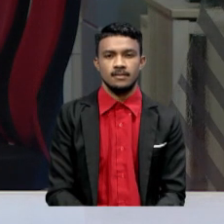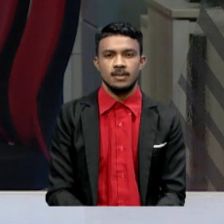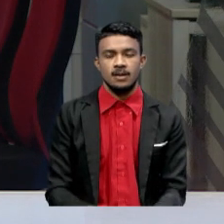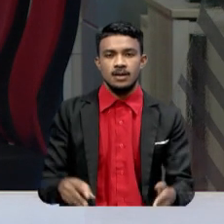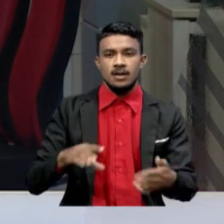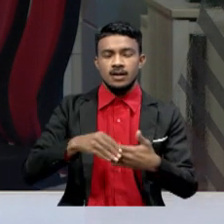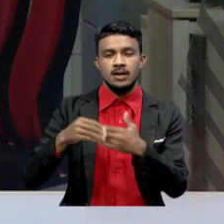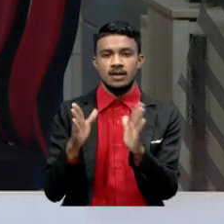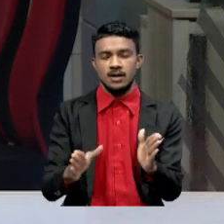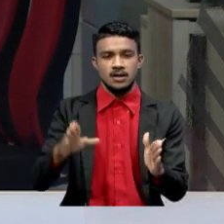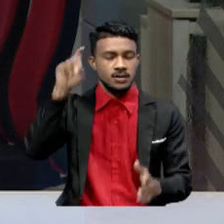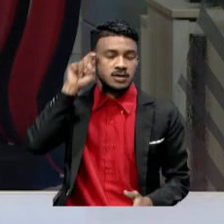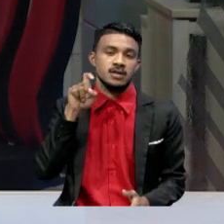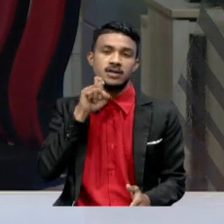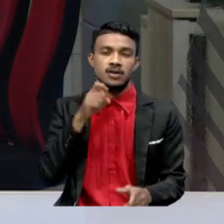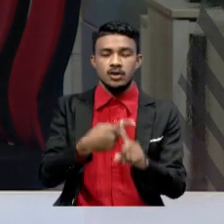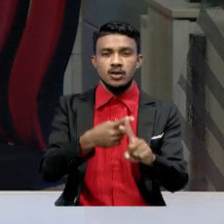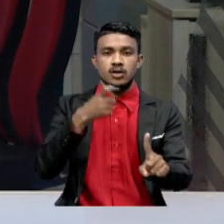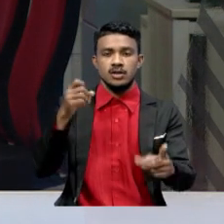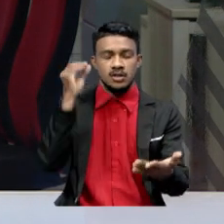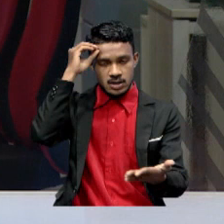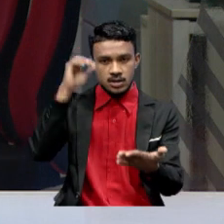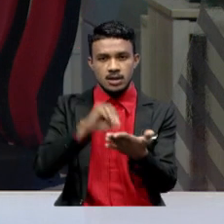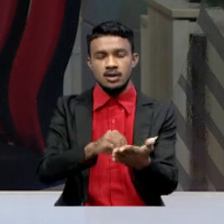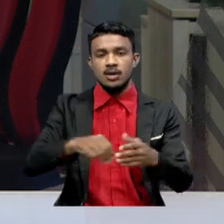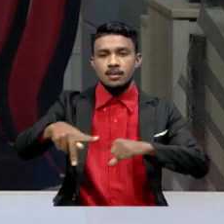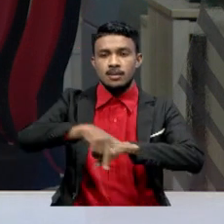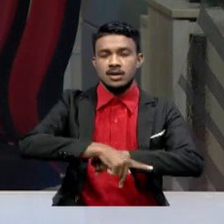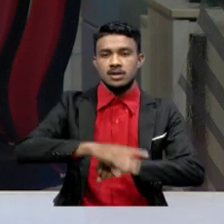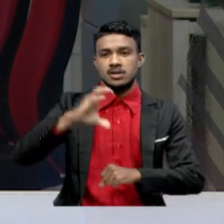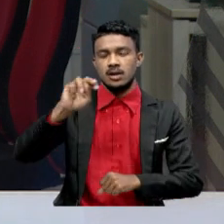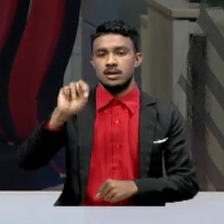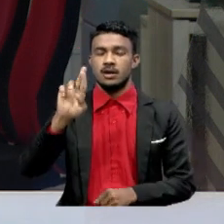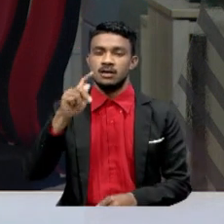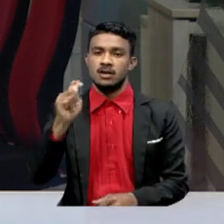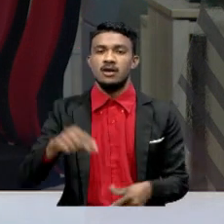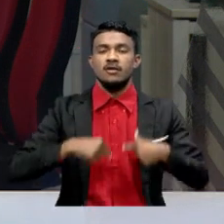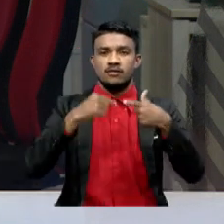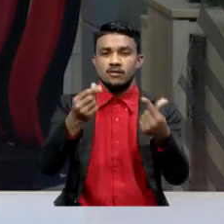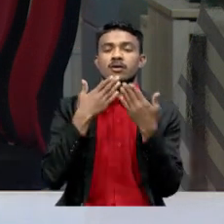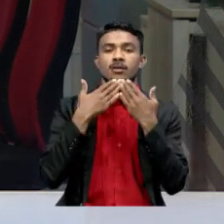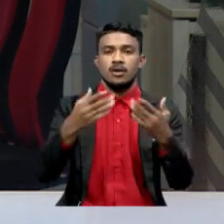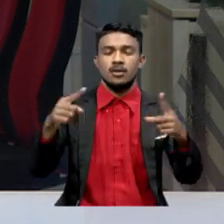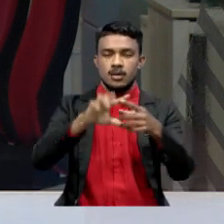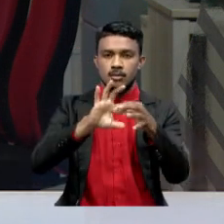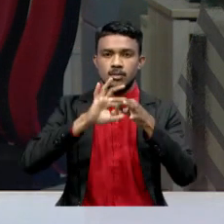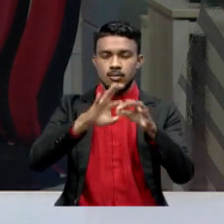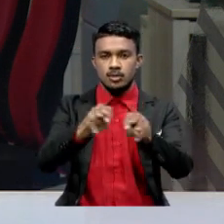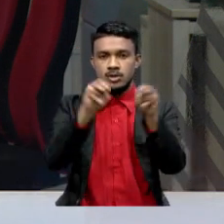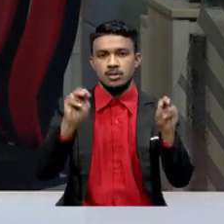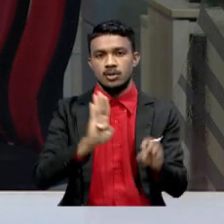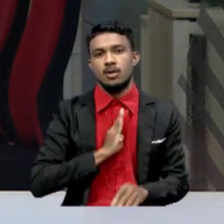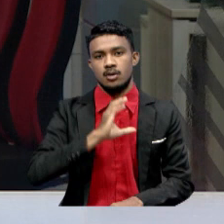Líder Nacional Kairala Sanan Gusmão Lihusi, Secretário Geral Partido Senarte, hato agradece ba estrutura município Baucau.